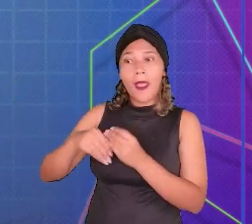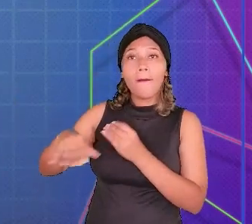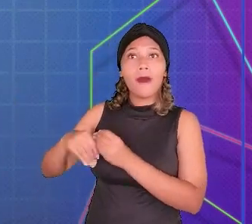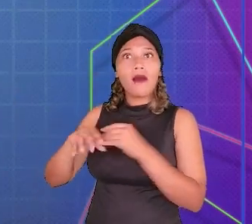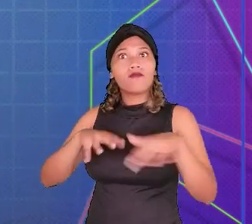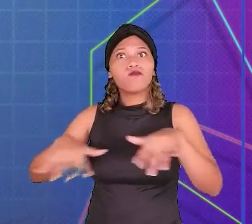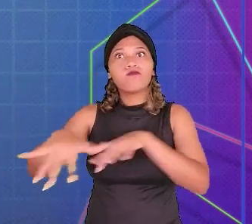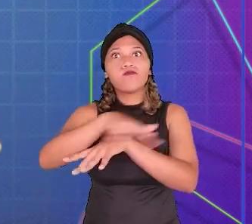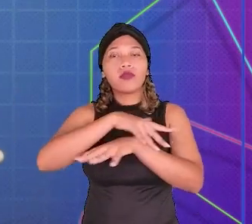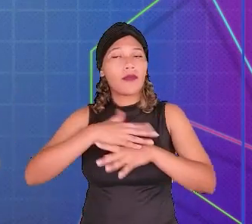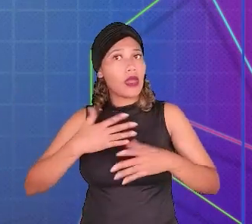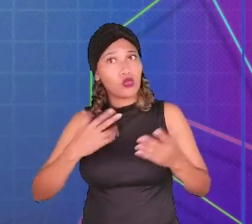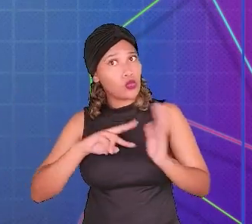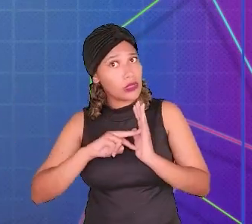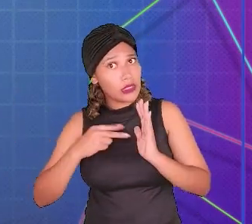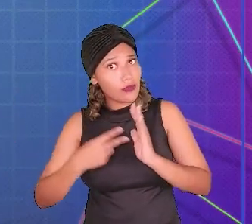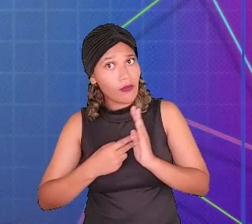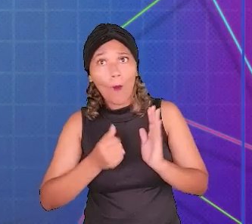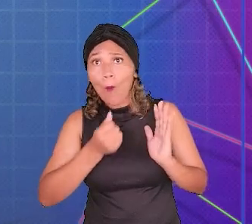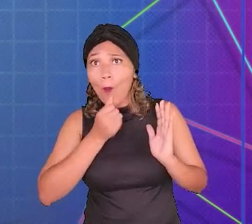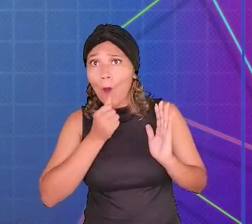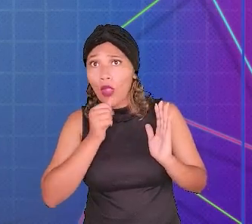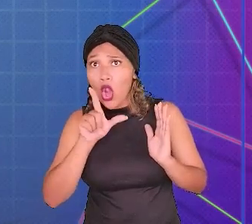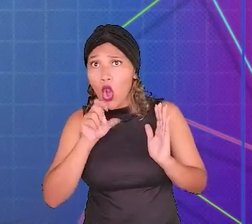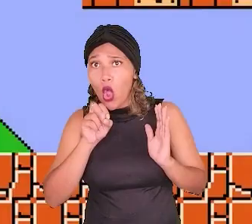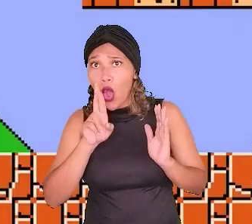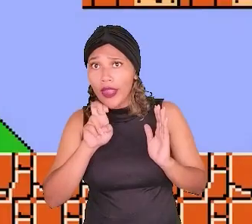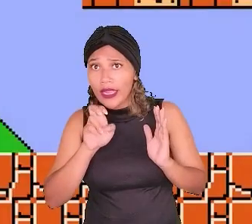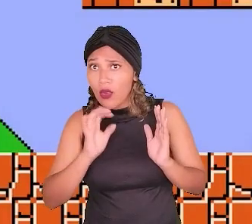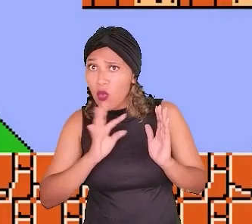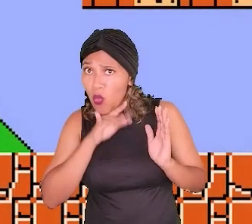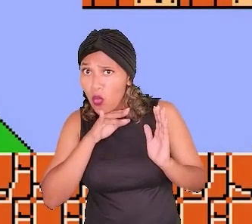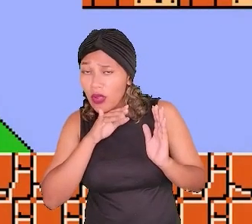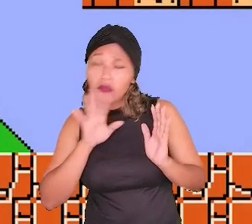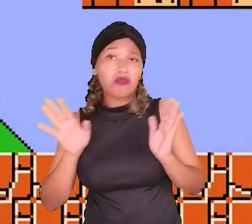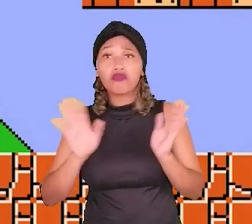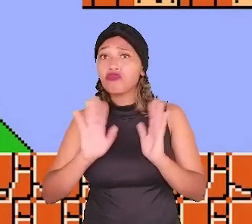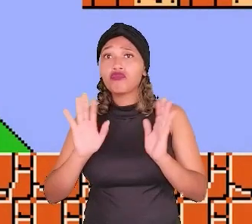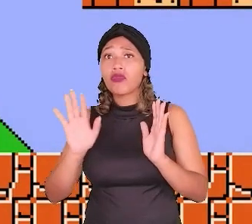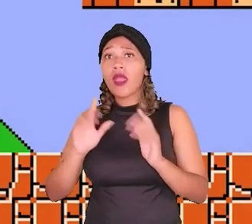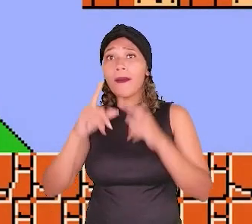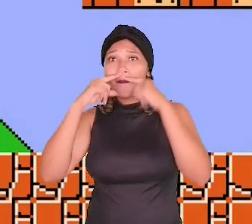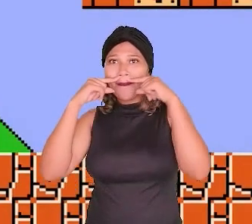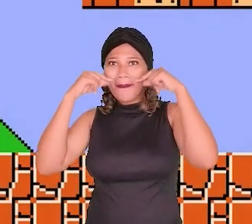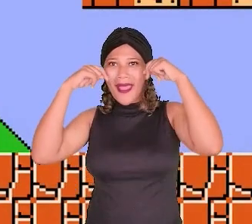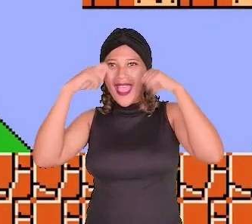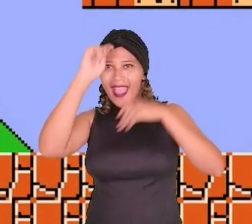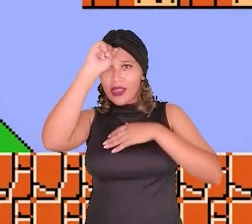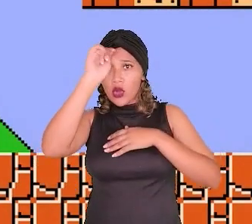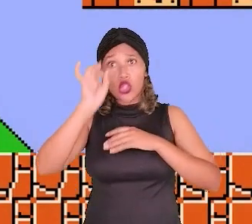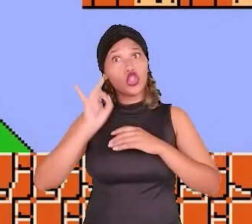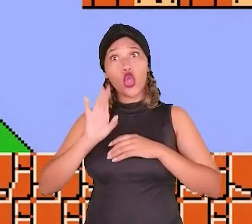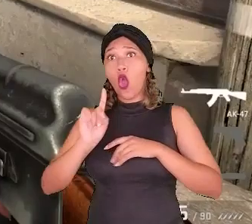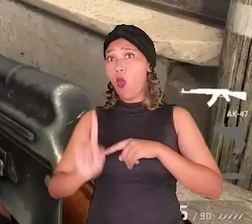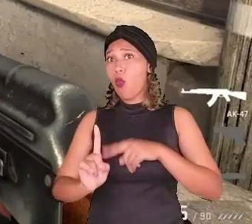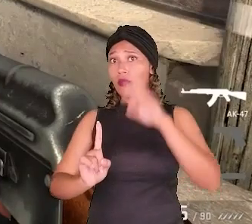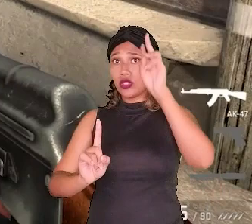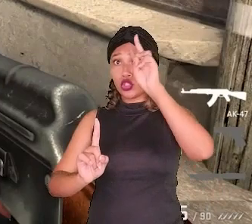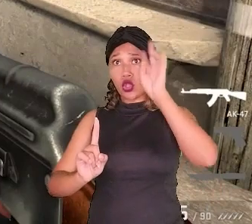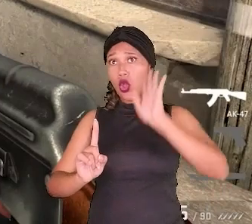com lore. Mas isso não quer dizer que um jogo sem lore é ruim. Mario é o encanador tentando salvar a princesa